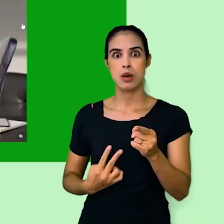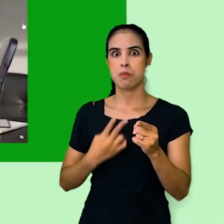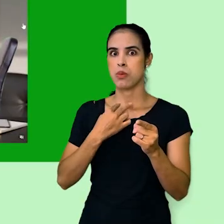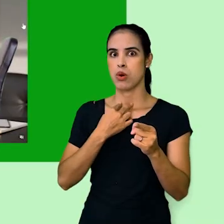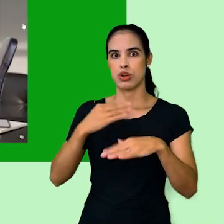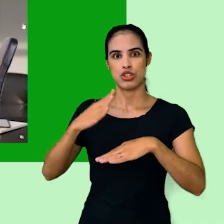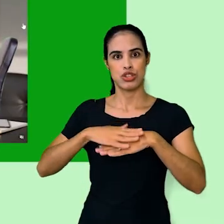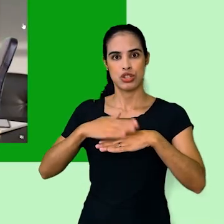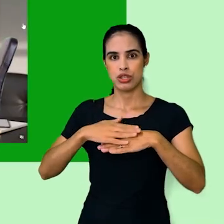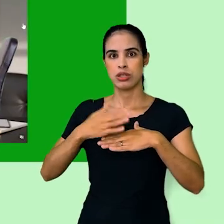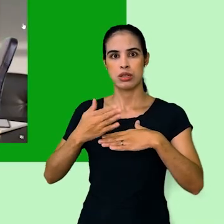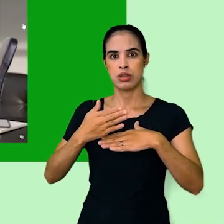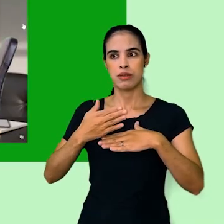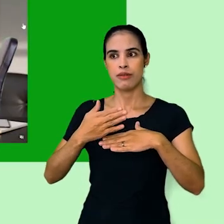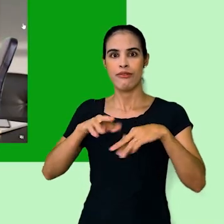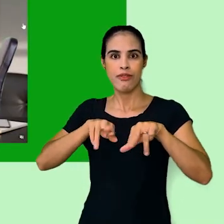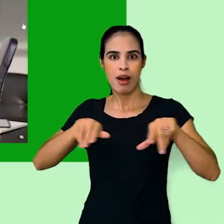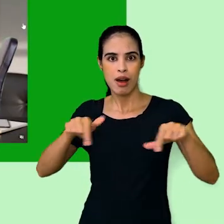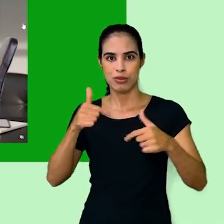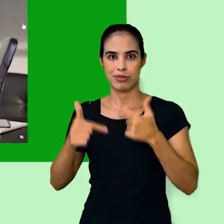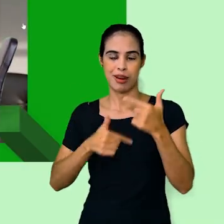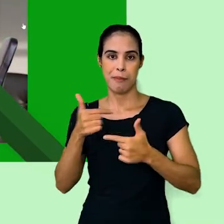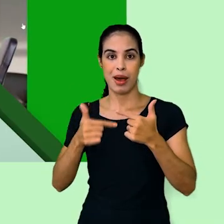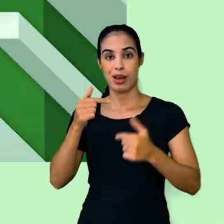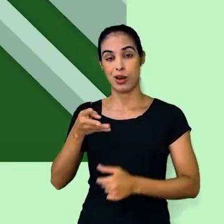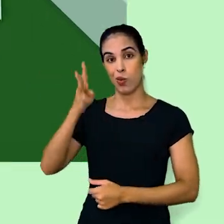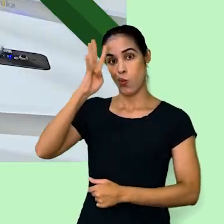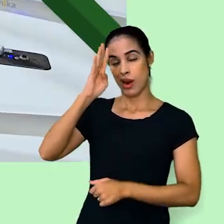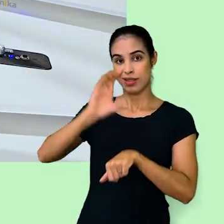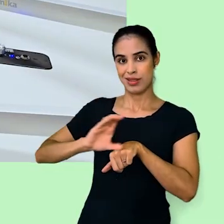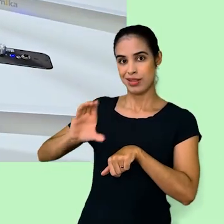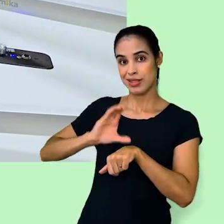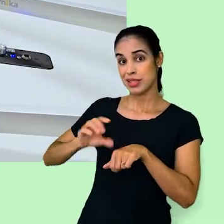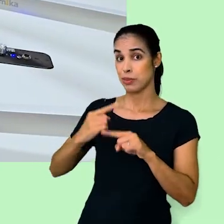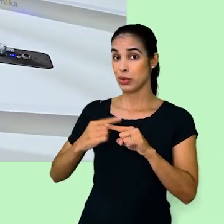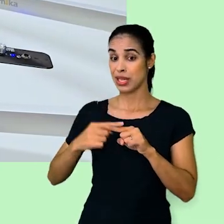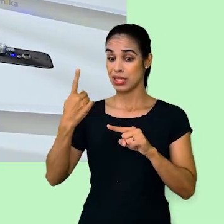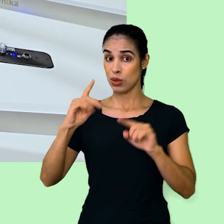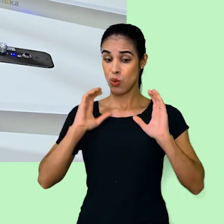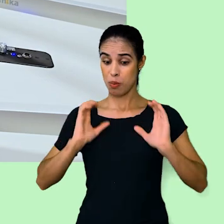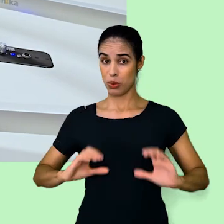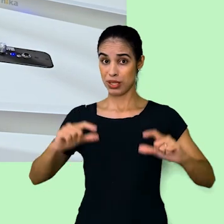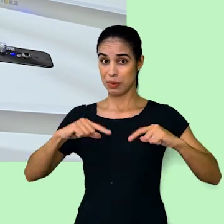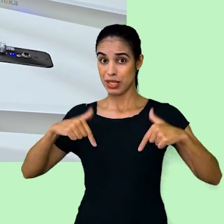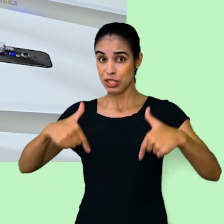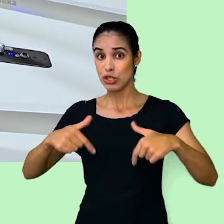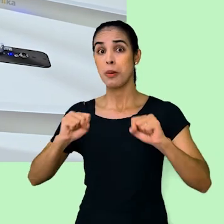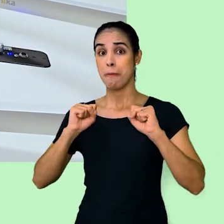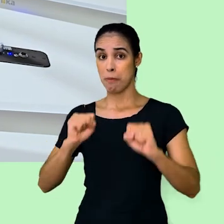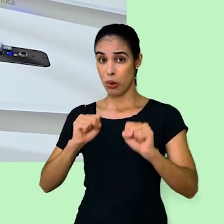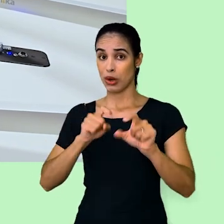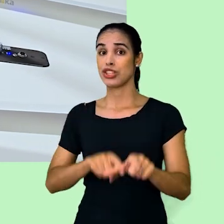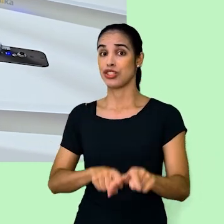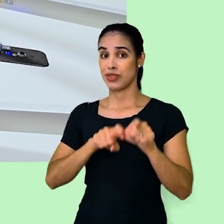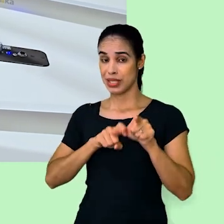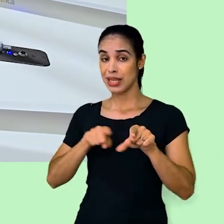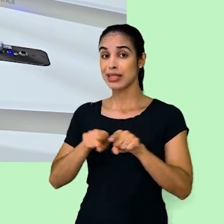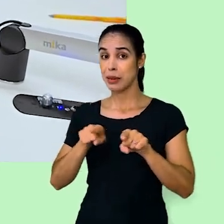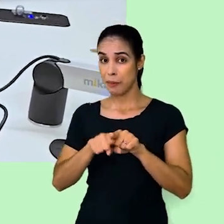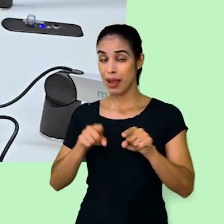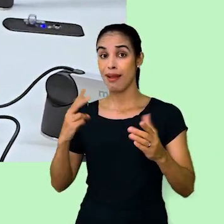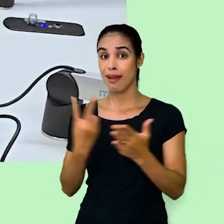no trabalho na quarta-feira de cinzas. Algumas atitudes podem levar à advertência e até falta